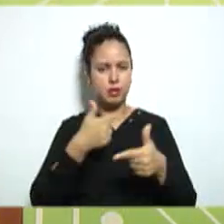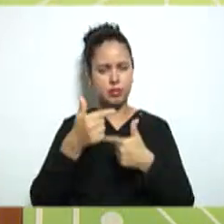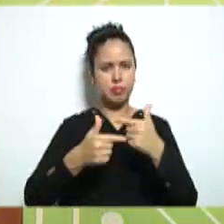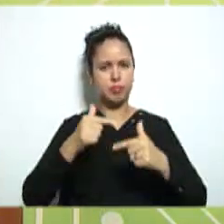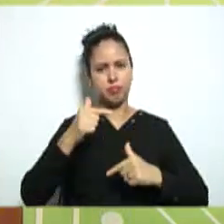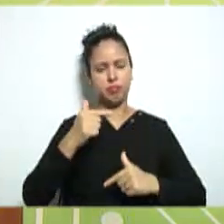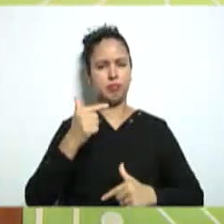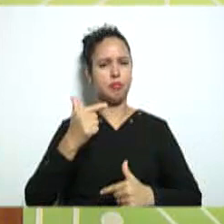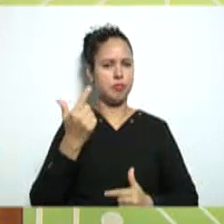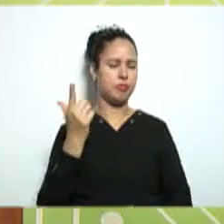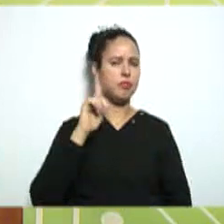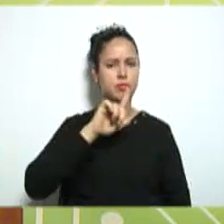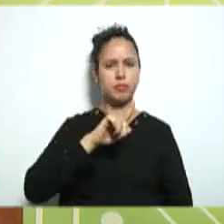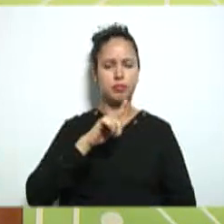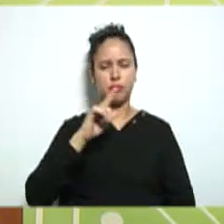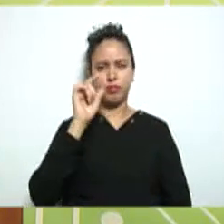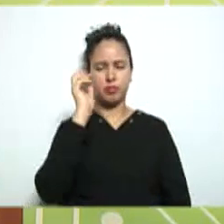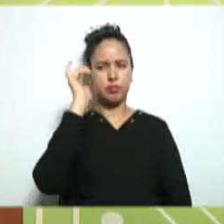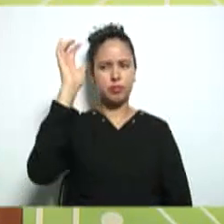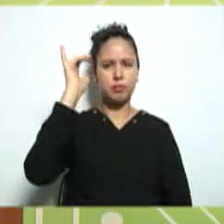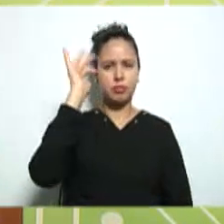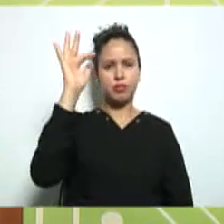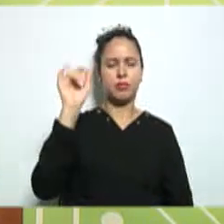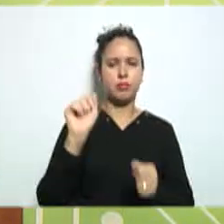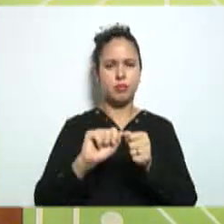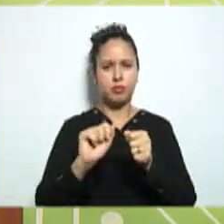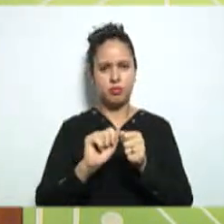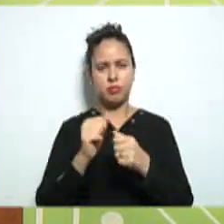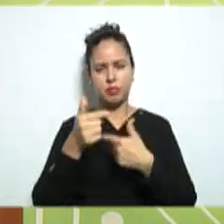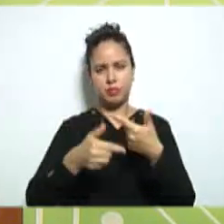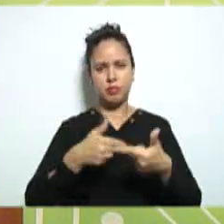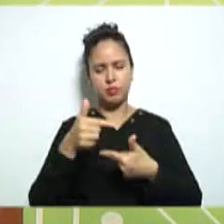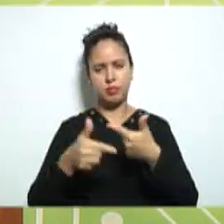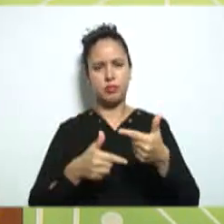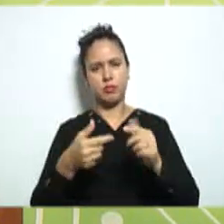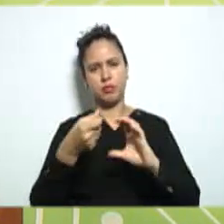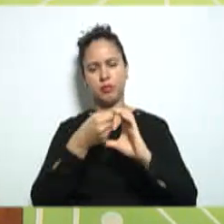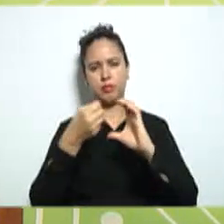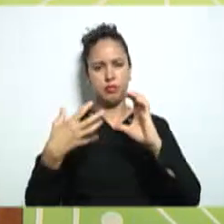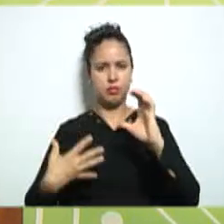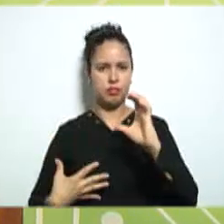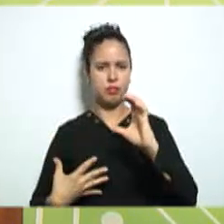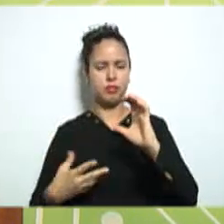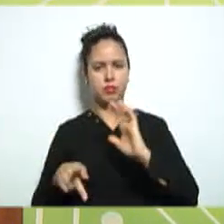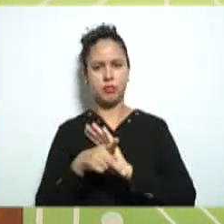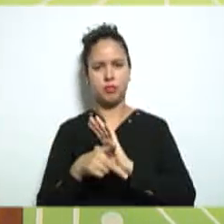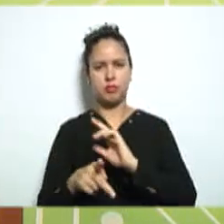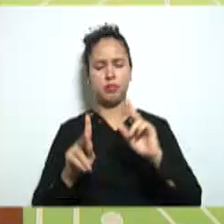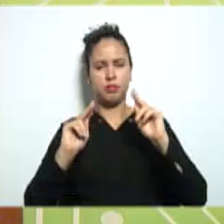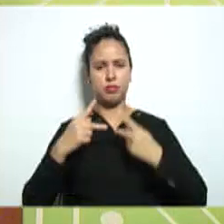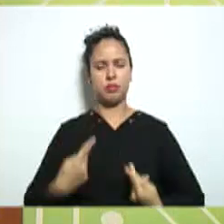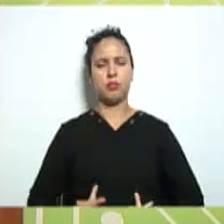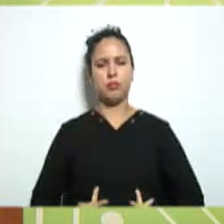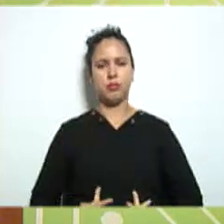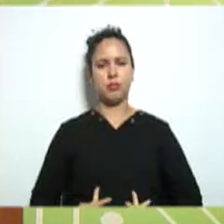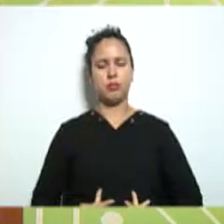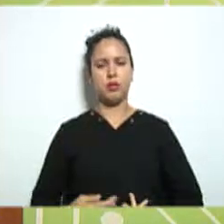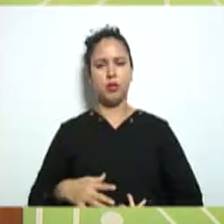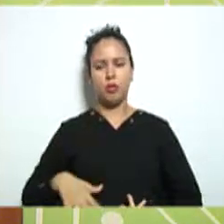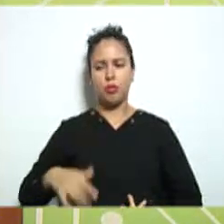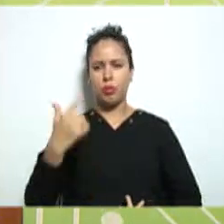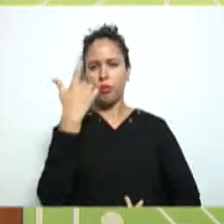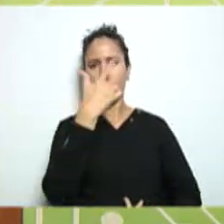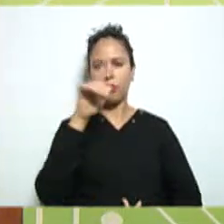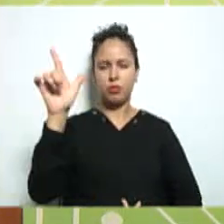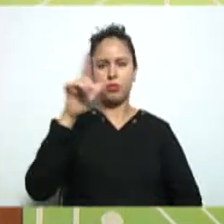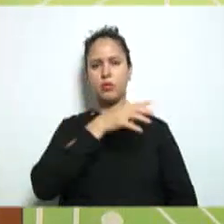capacidade de imaginar e de realizar, ela é característica da nossa humanidade. Os outros